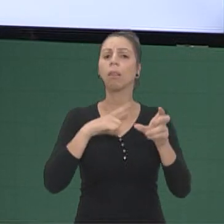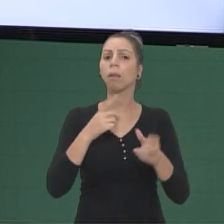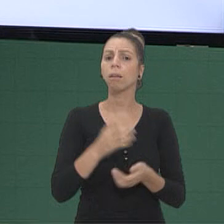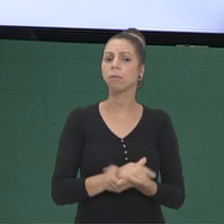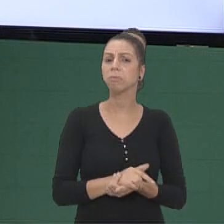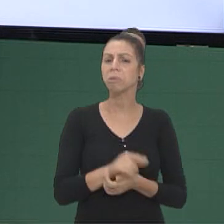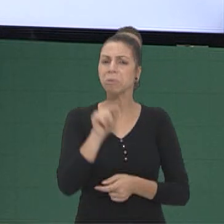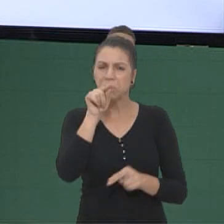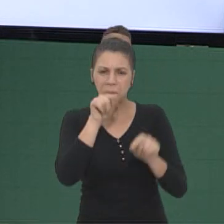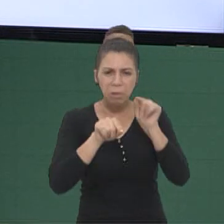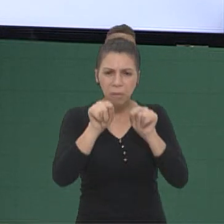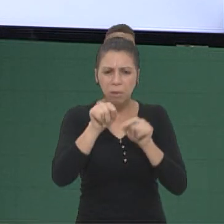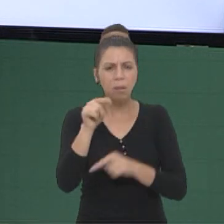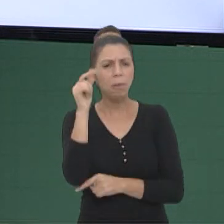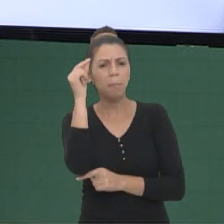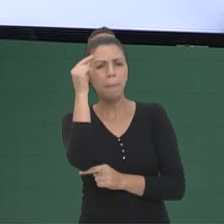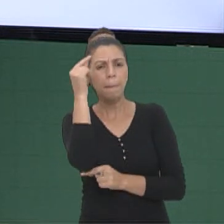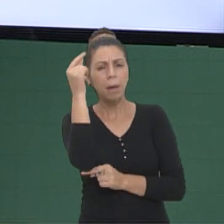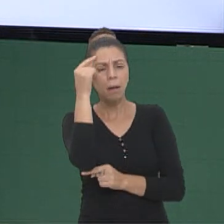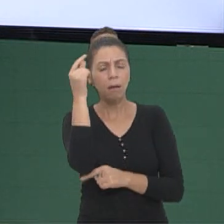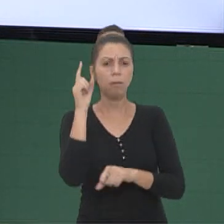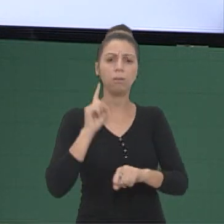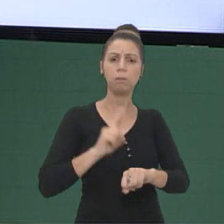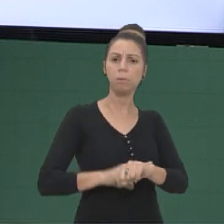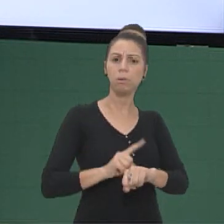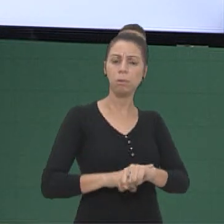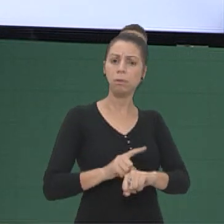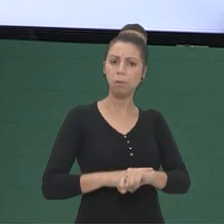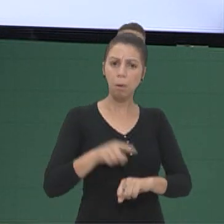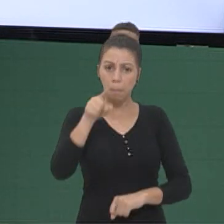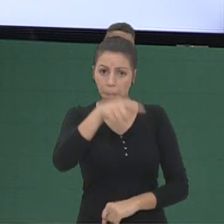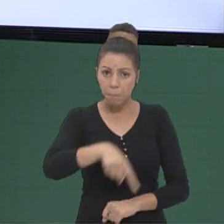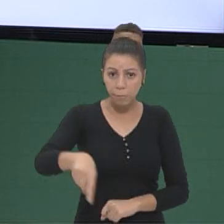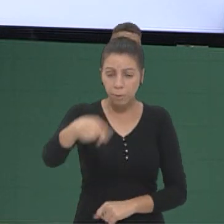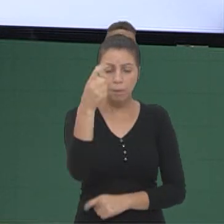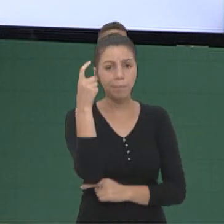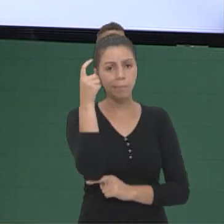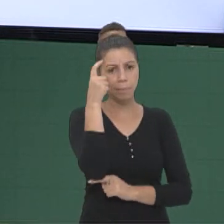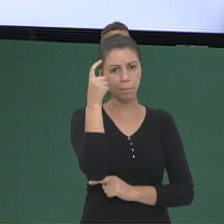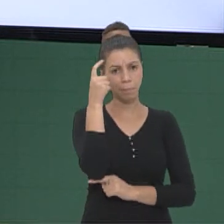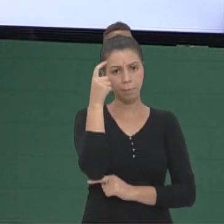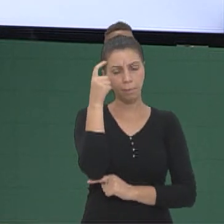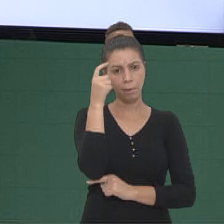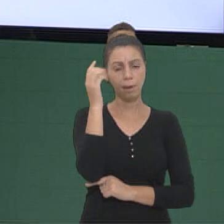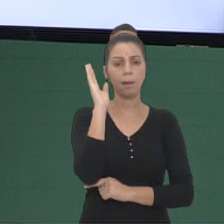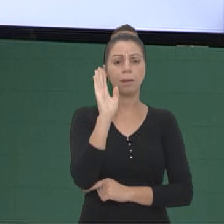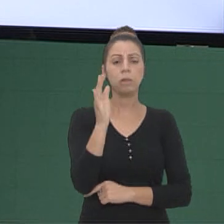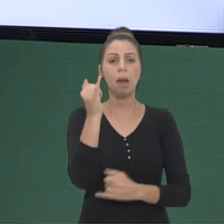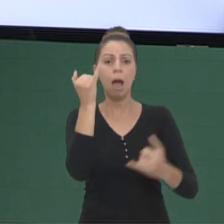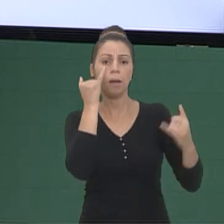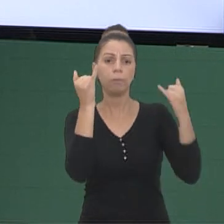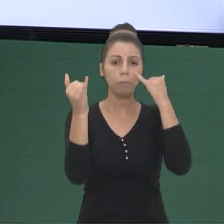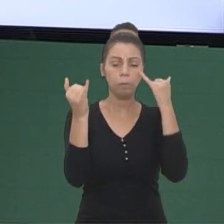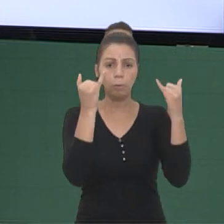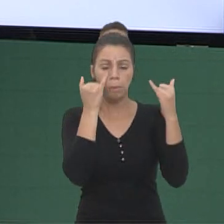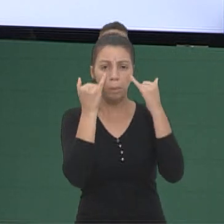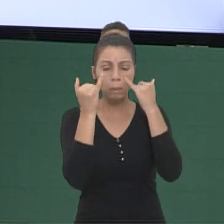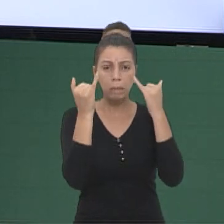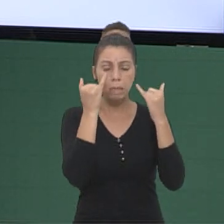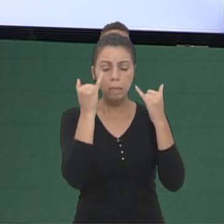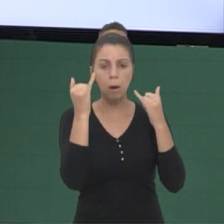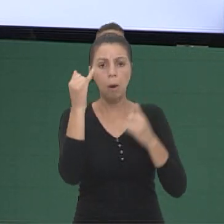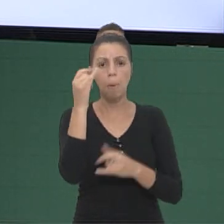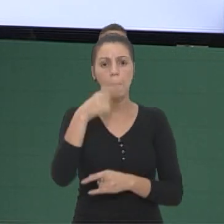pensam sobre isso? Então, uns minutinhos para que vocês pensem certinho e trago essa informação para a nossa aula, para a